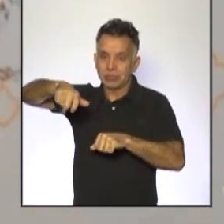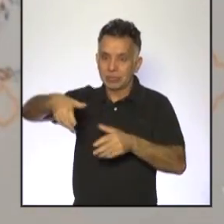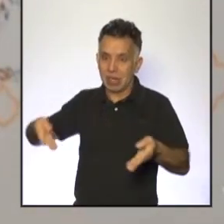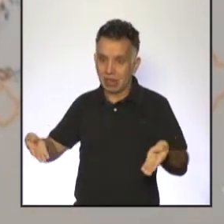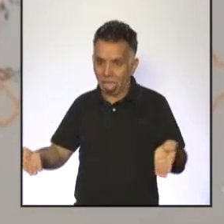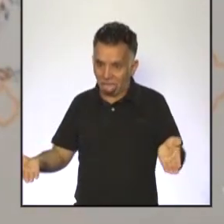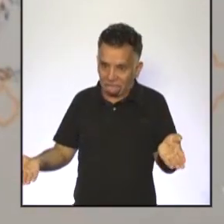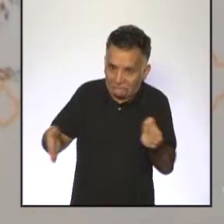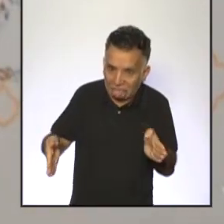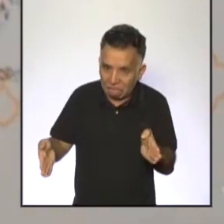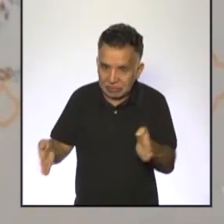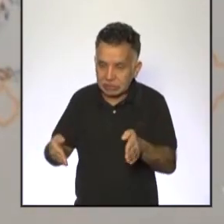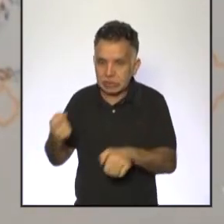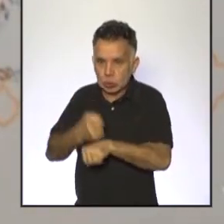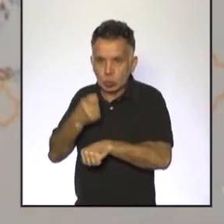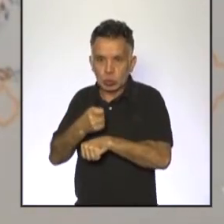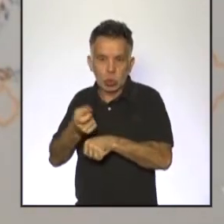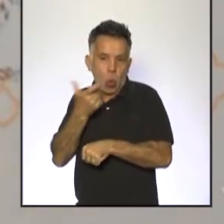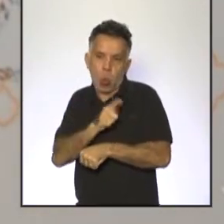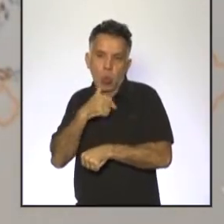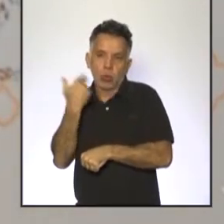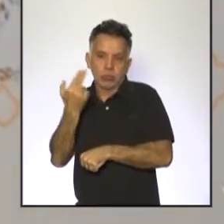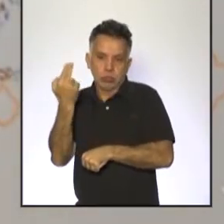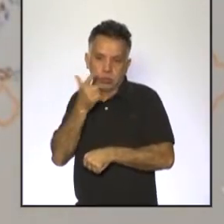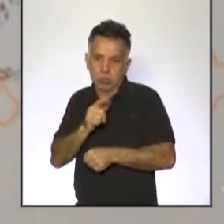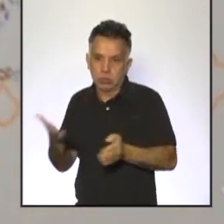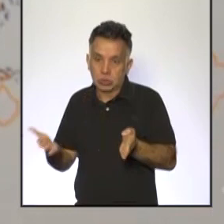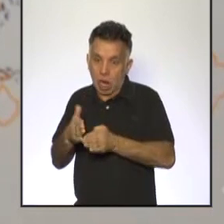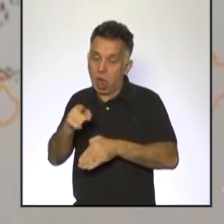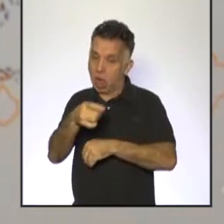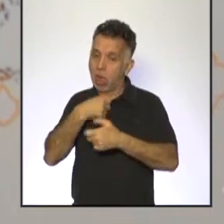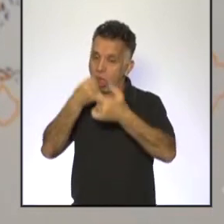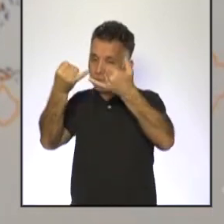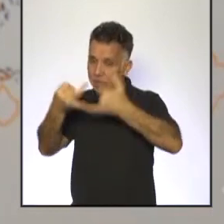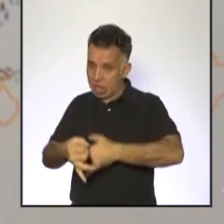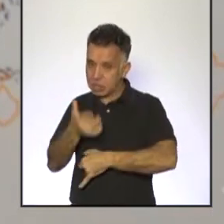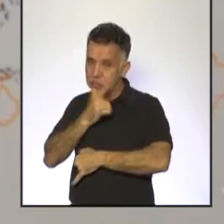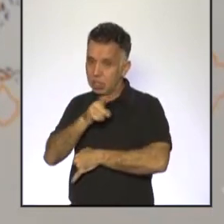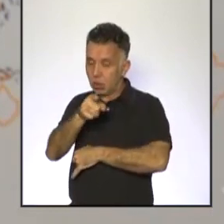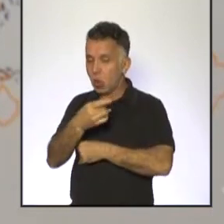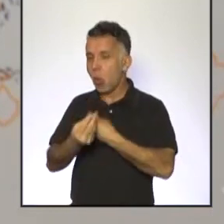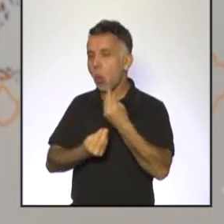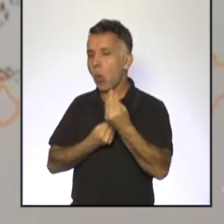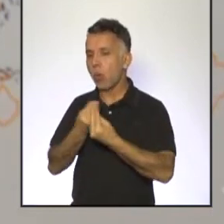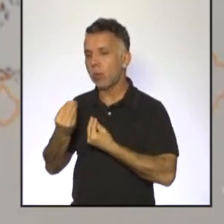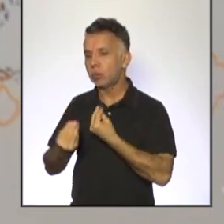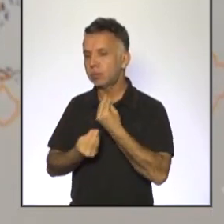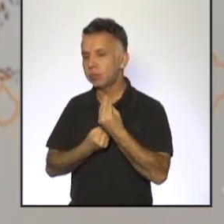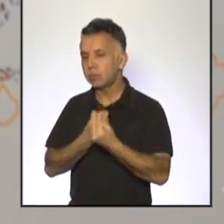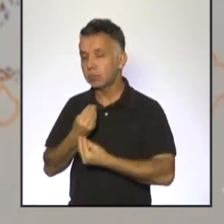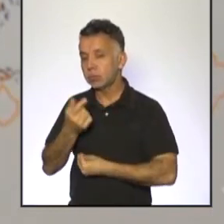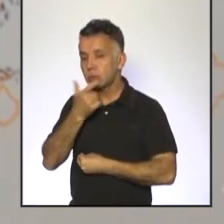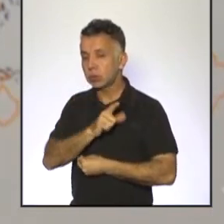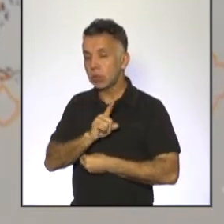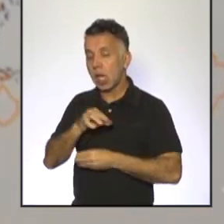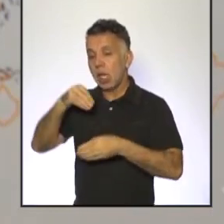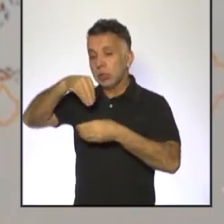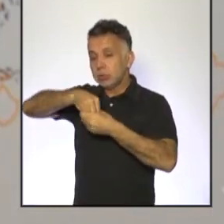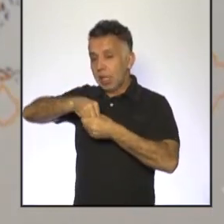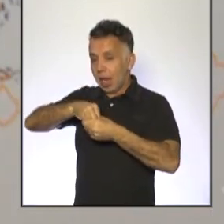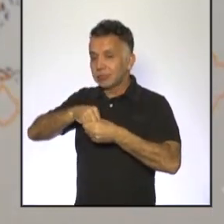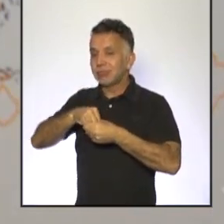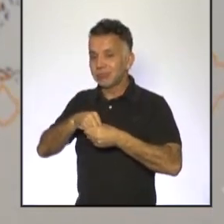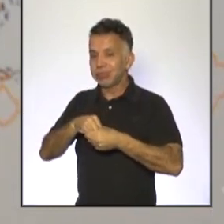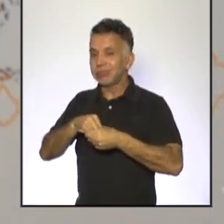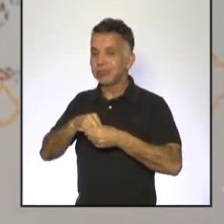dobrar. Muita gente não entende isso. A explicação para isso, gente, é o seguinte. No interior das placas